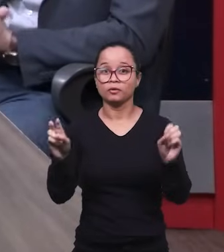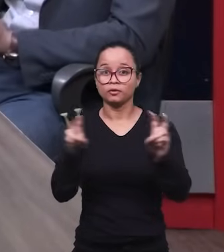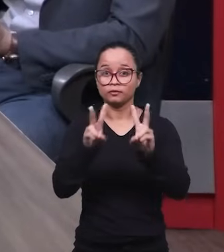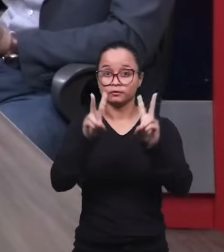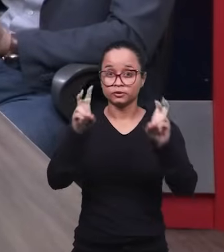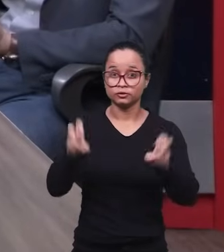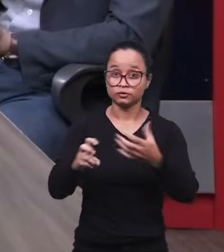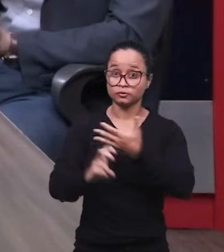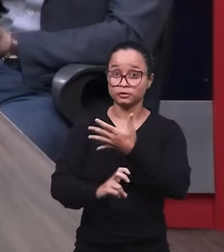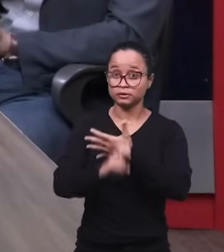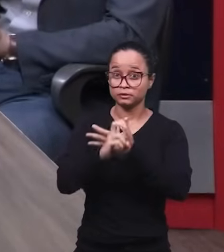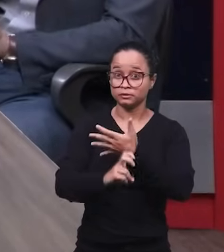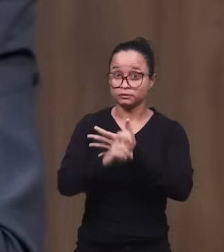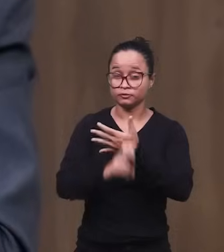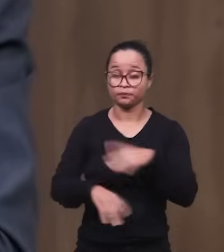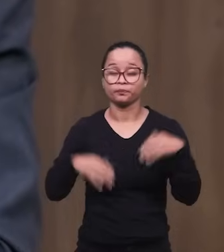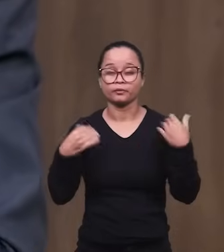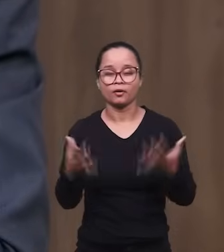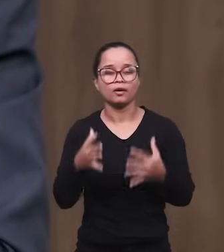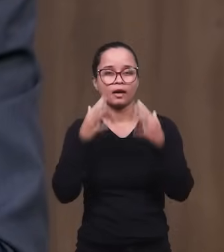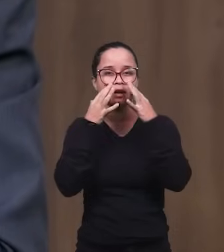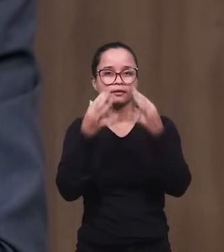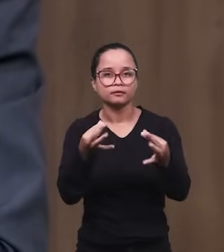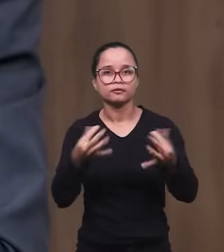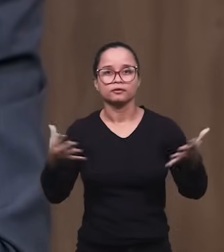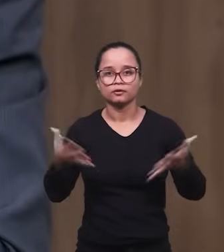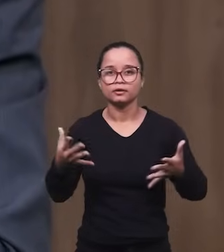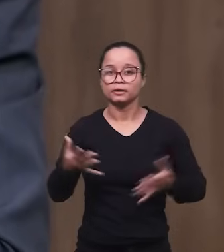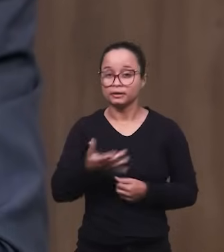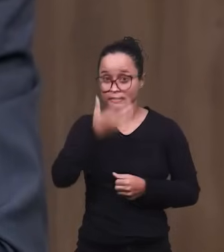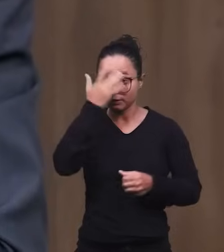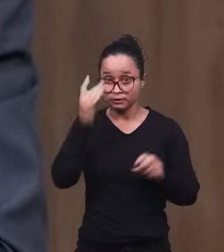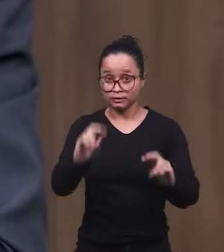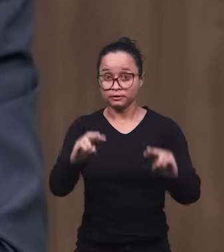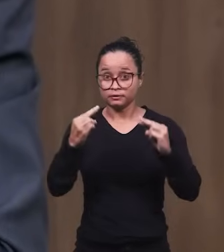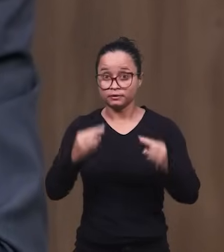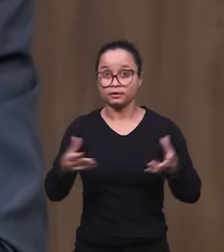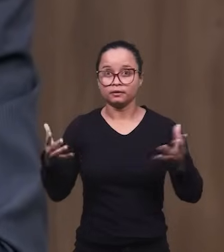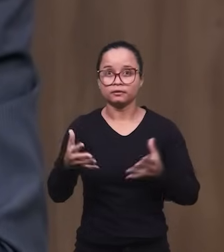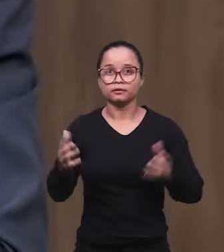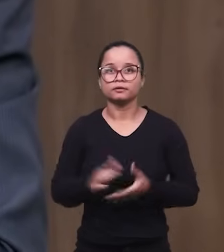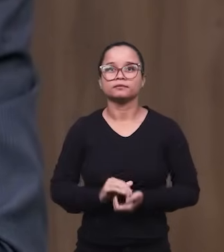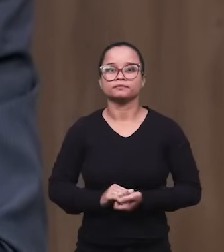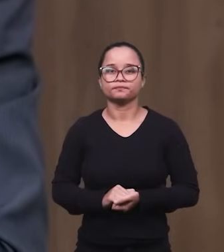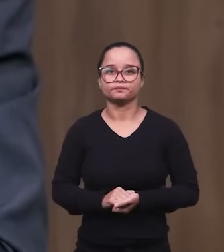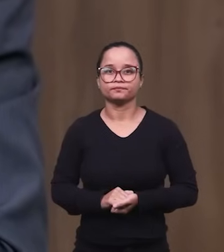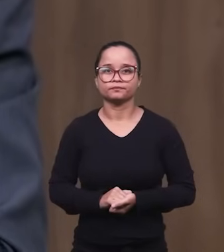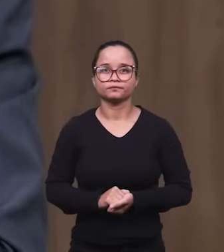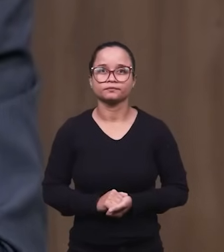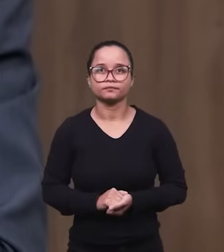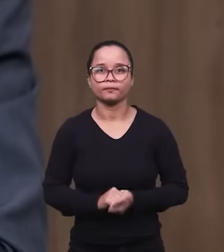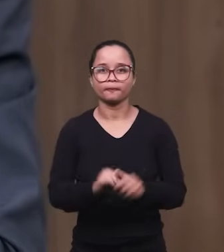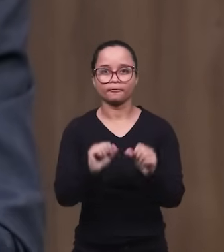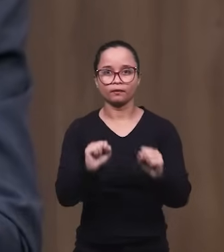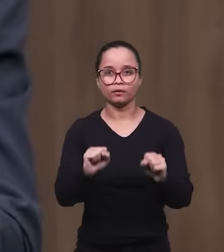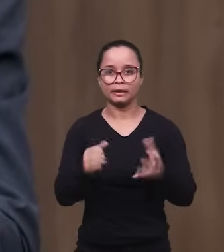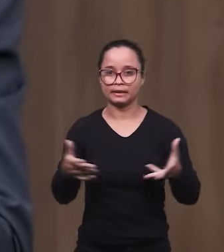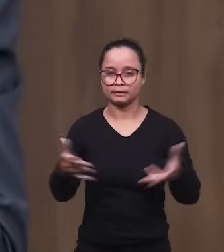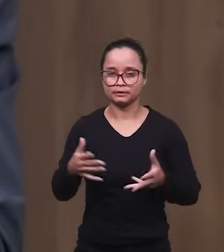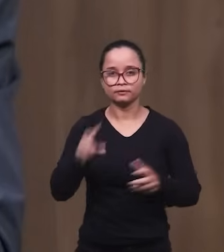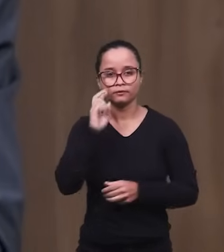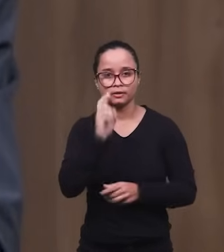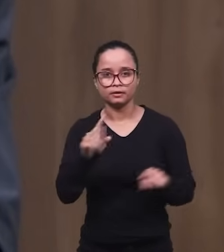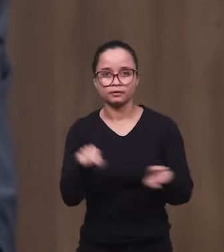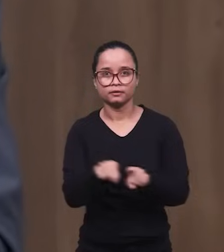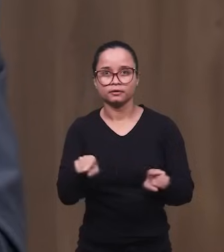quinta medida. Aliás, quero chamar a atenção daqueles que estão nos acompanhando hoje, que possa